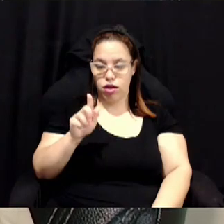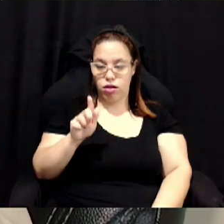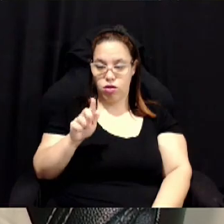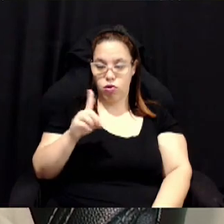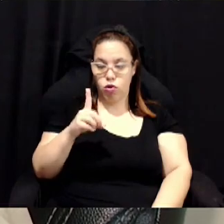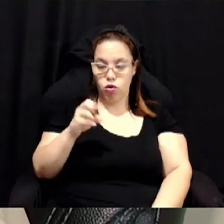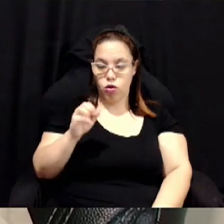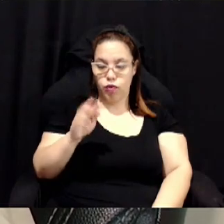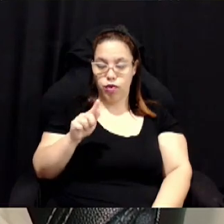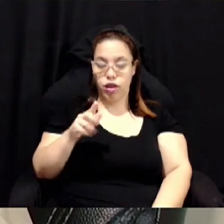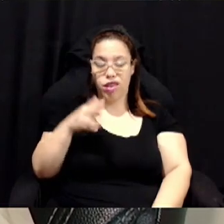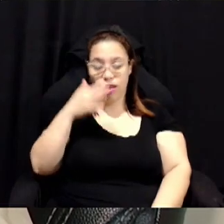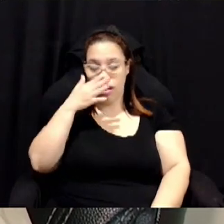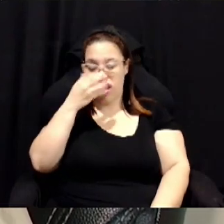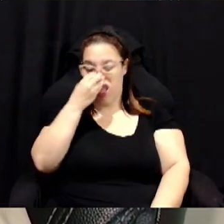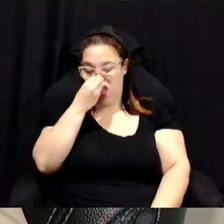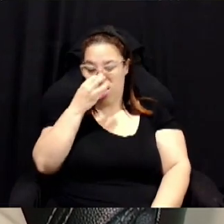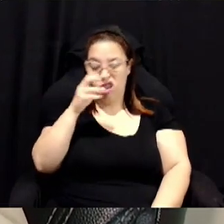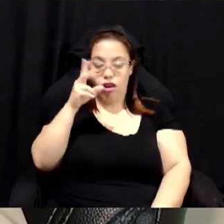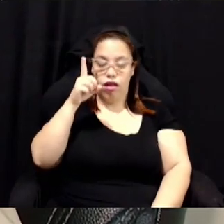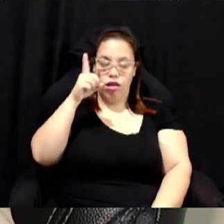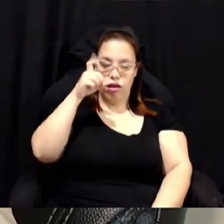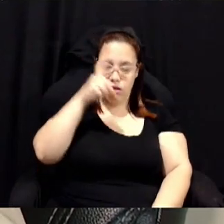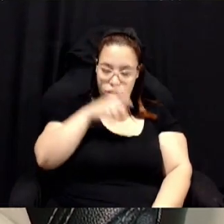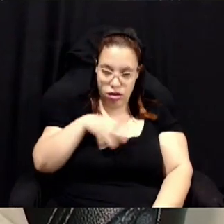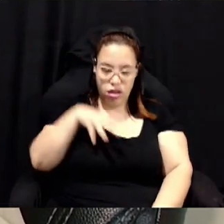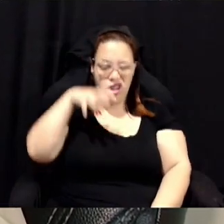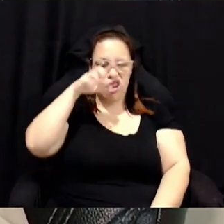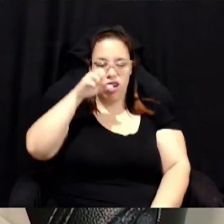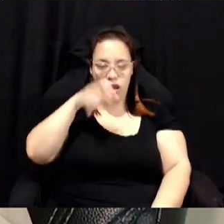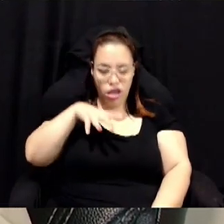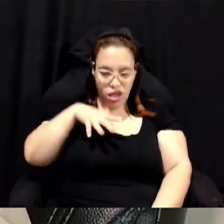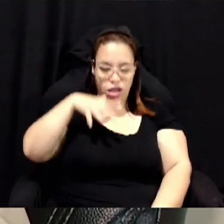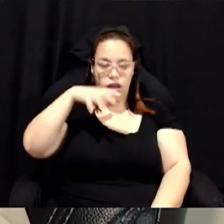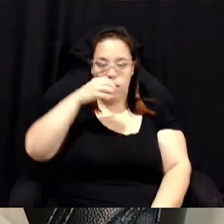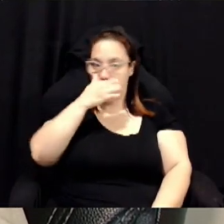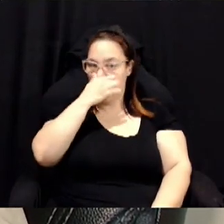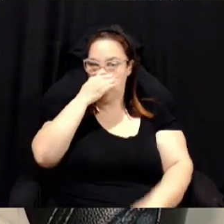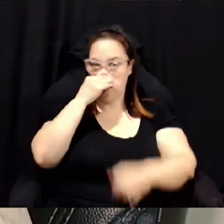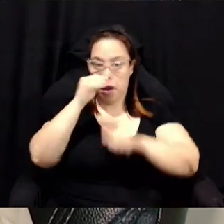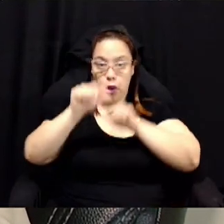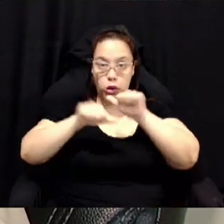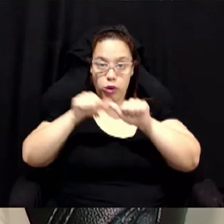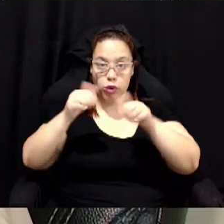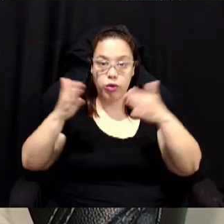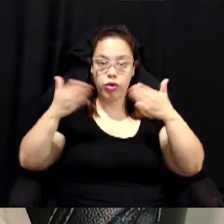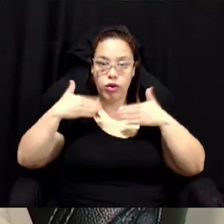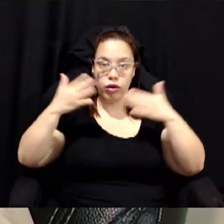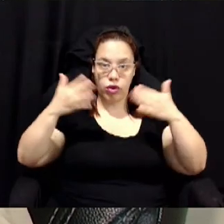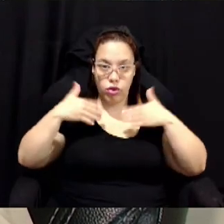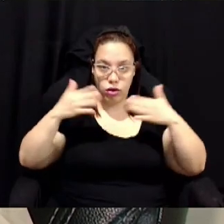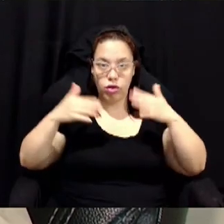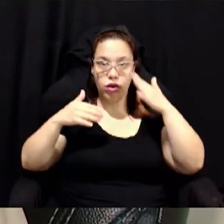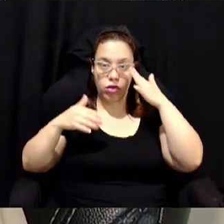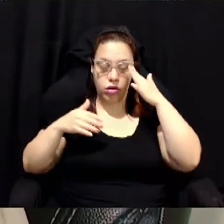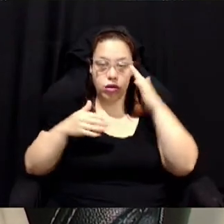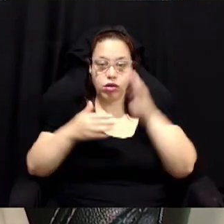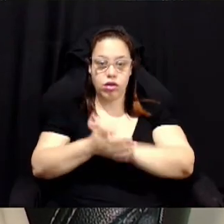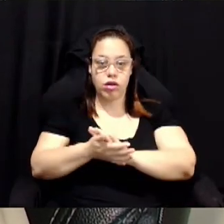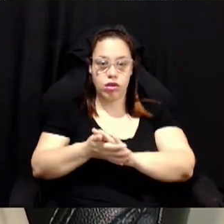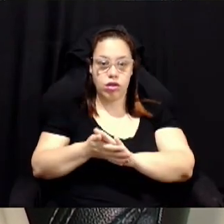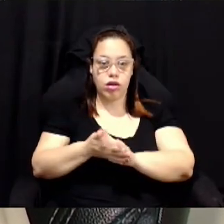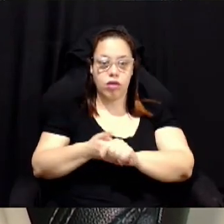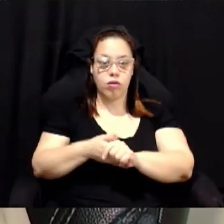já têm uma dificuldade de respiração, uma dificuldade de trocar o calor, então eles acabam se aquecendo, tendo hipertermia muito mais fácil, então